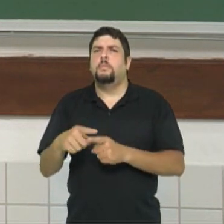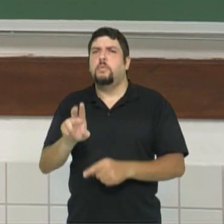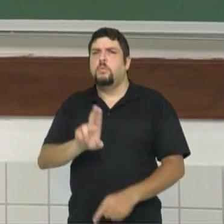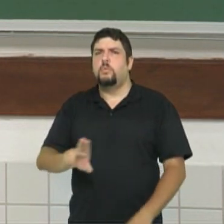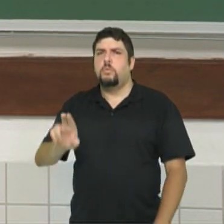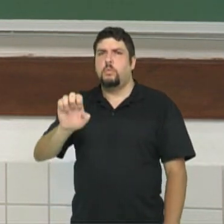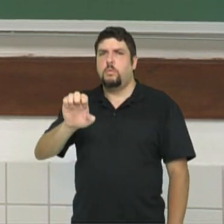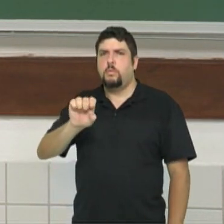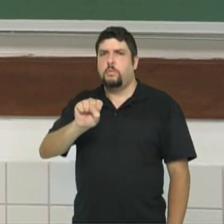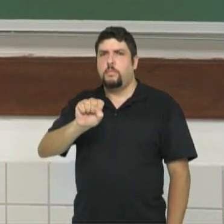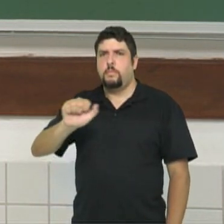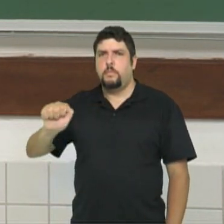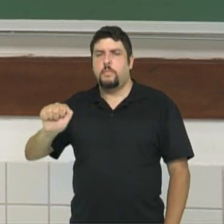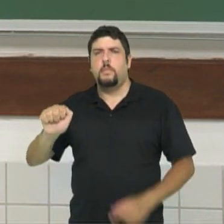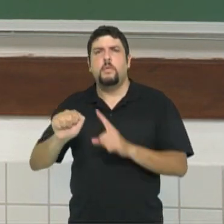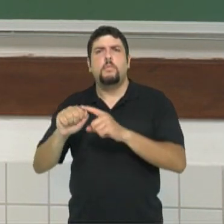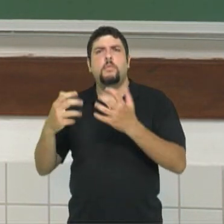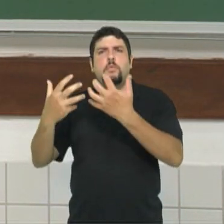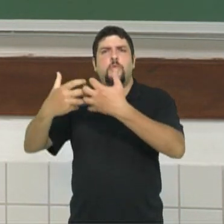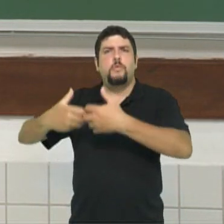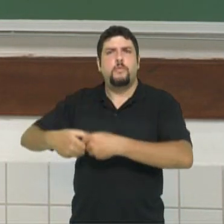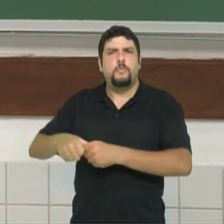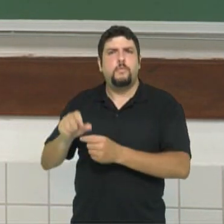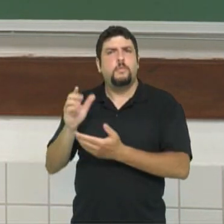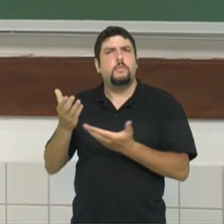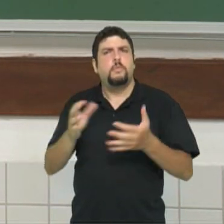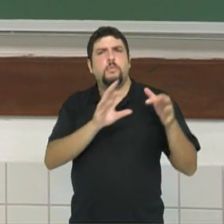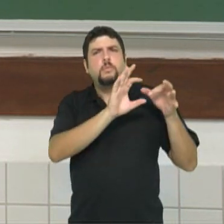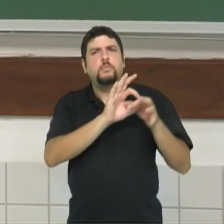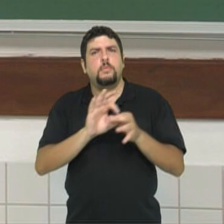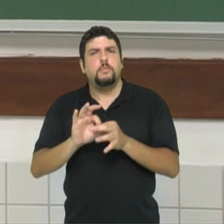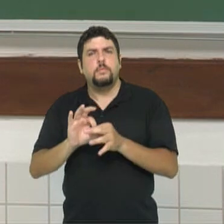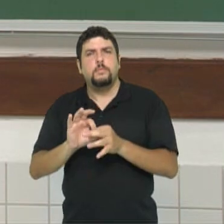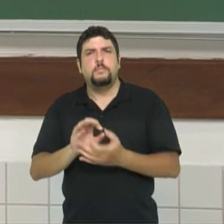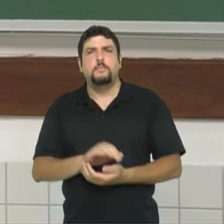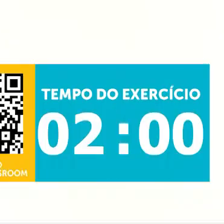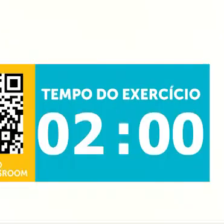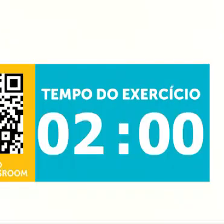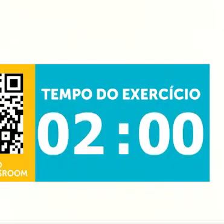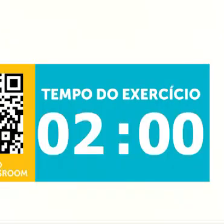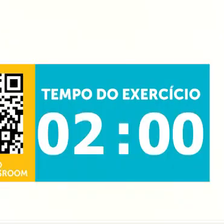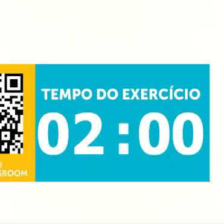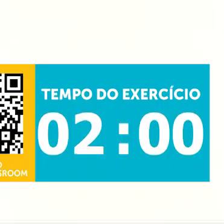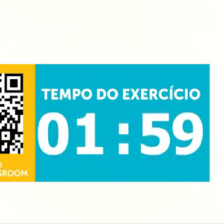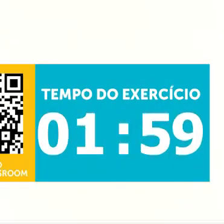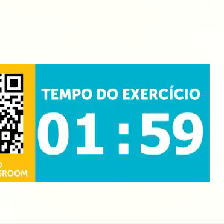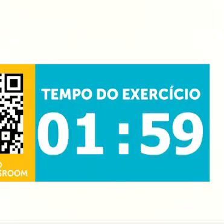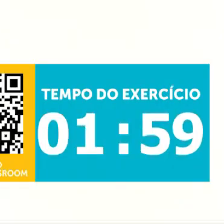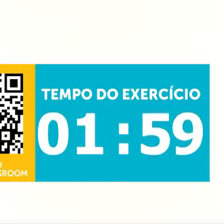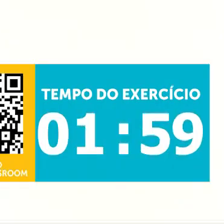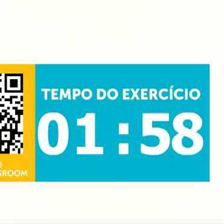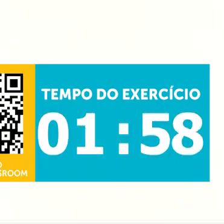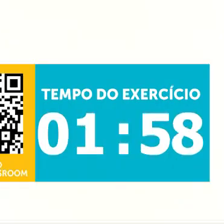pronome essa? Qual foi a função neste contexto? Já já voltamos com a resposta.